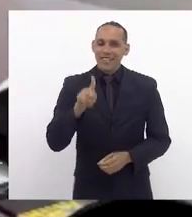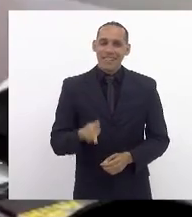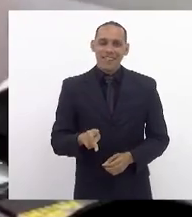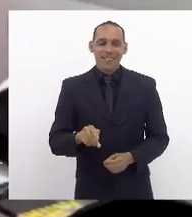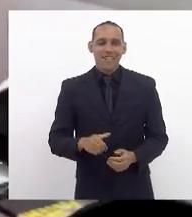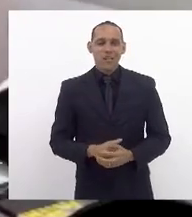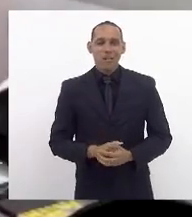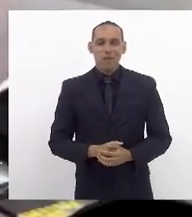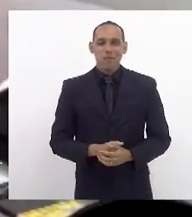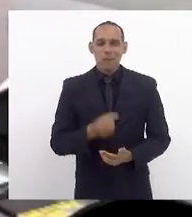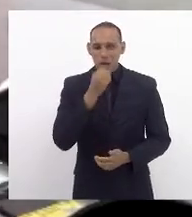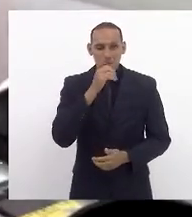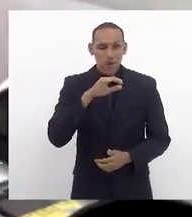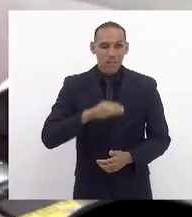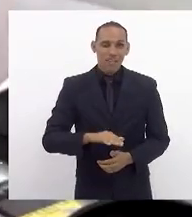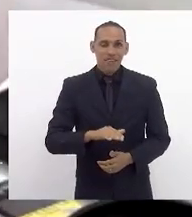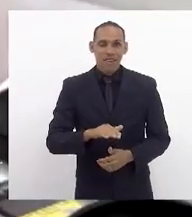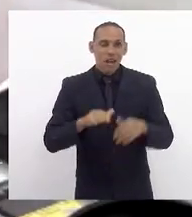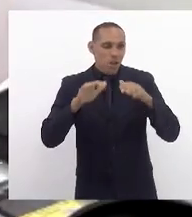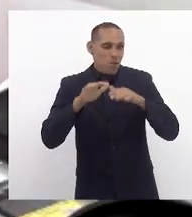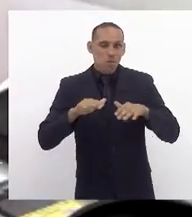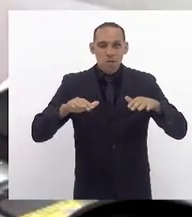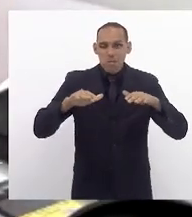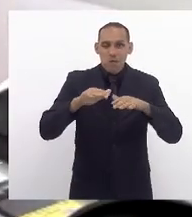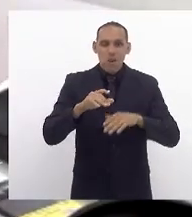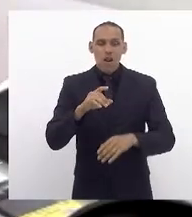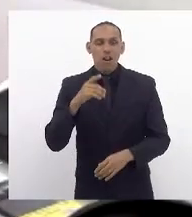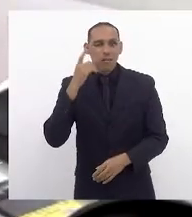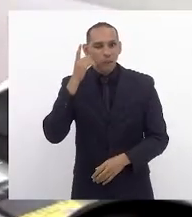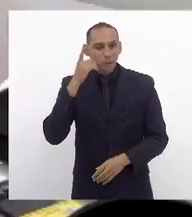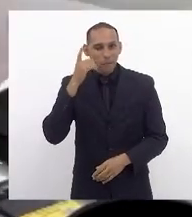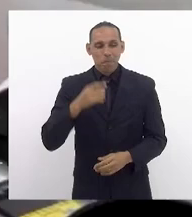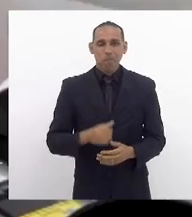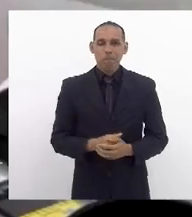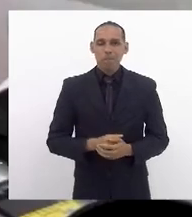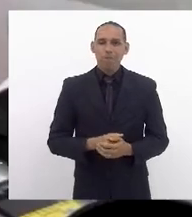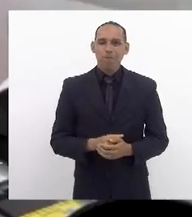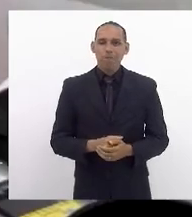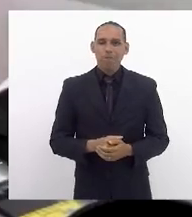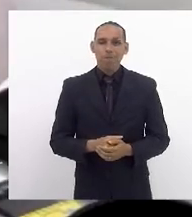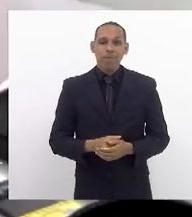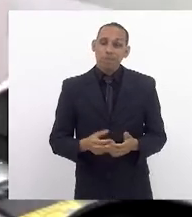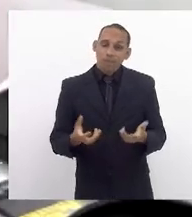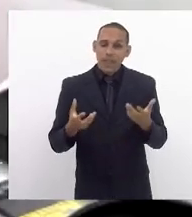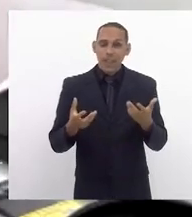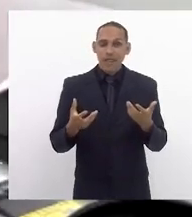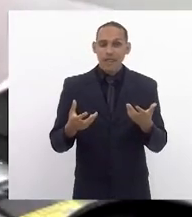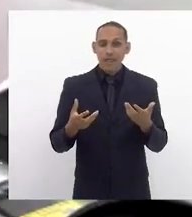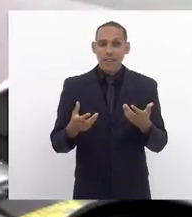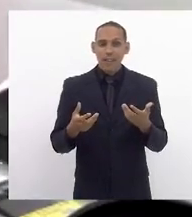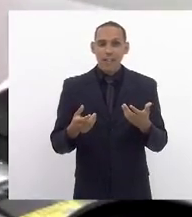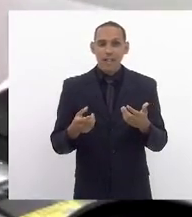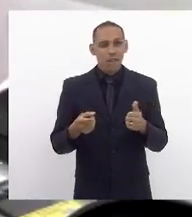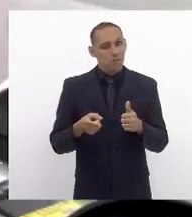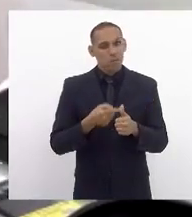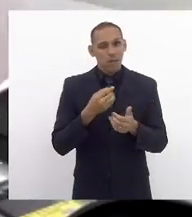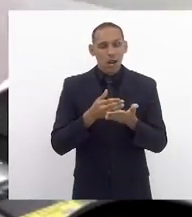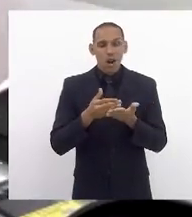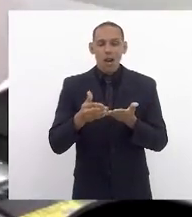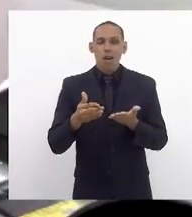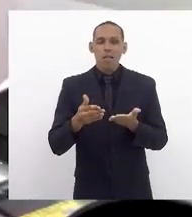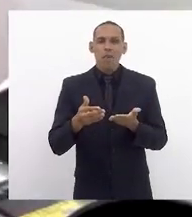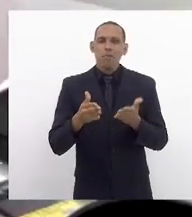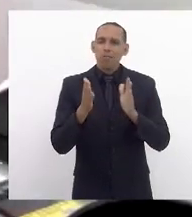presidente. Boa tarde a todos os deputados. Eu queria iniciar também